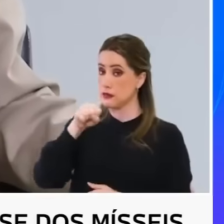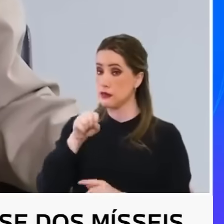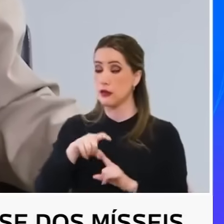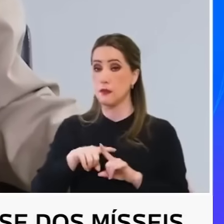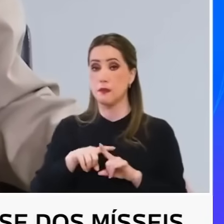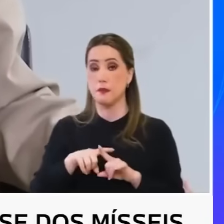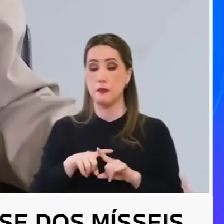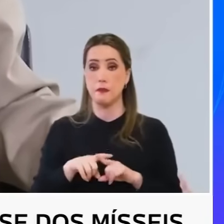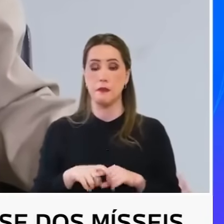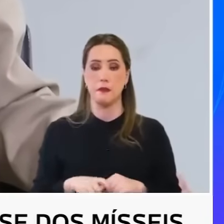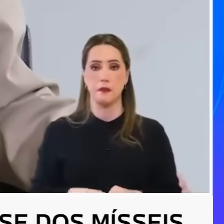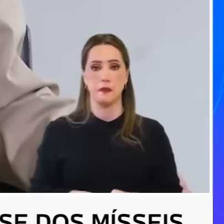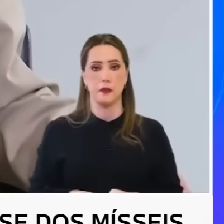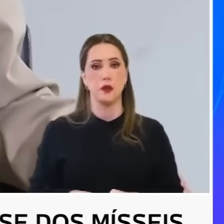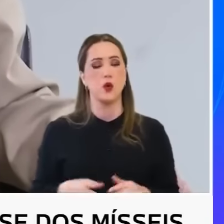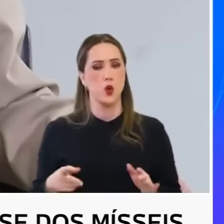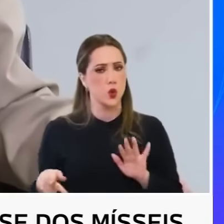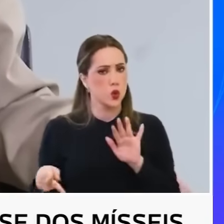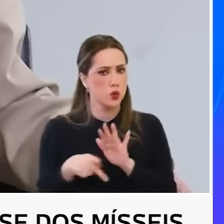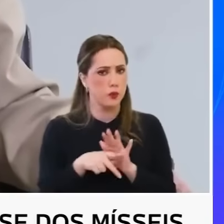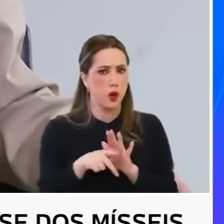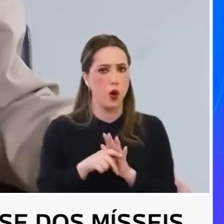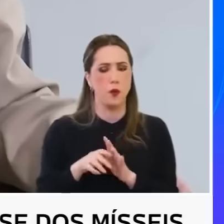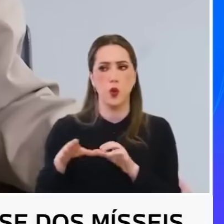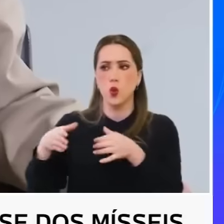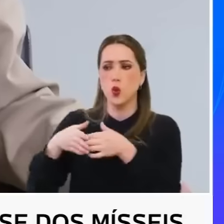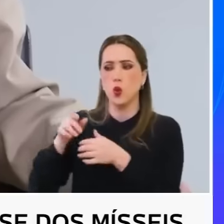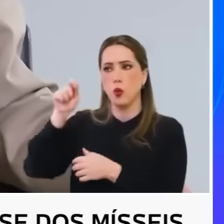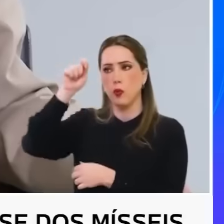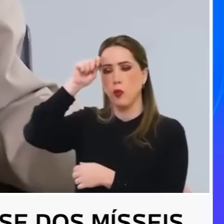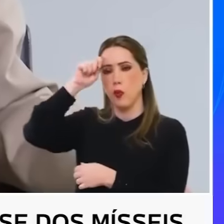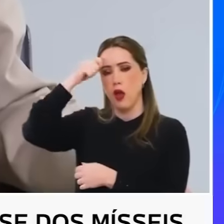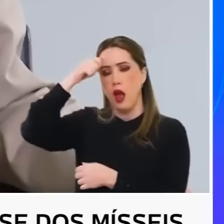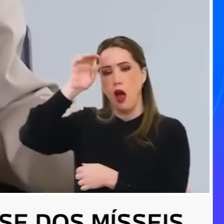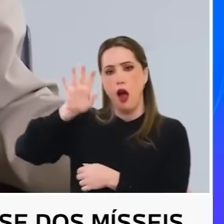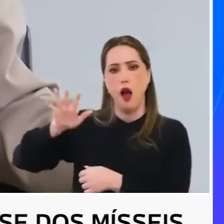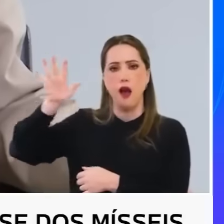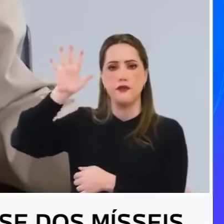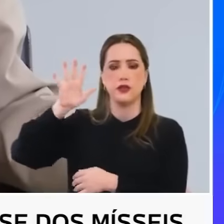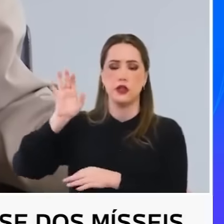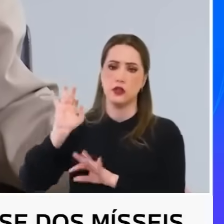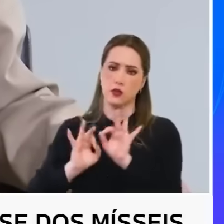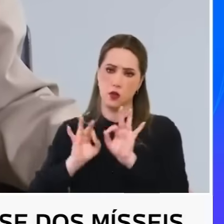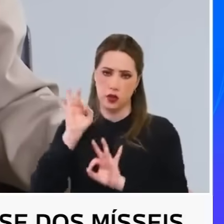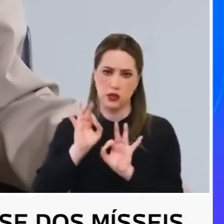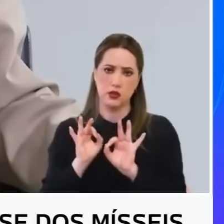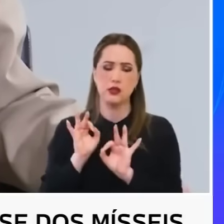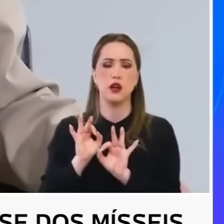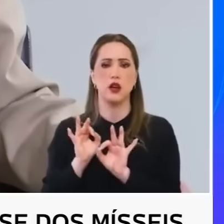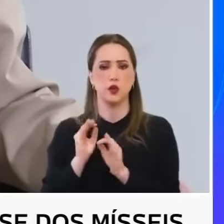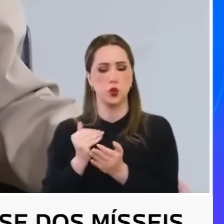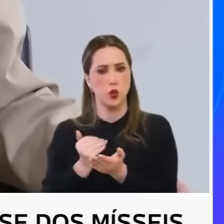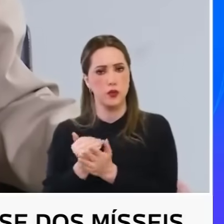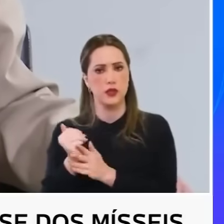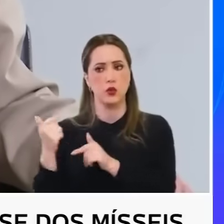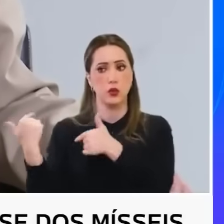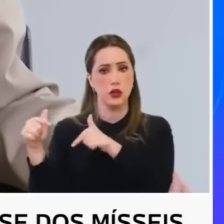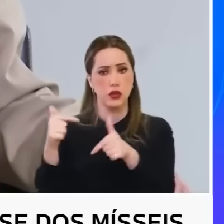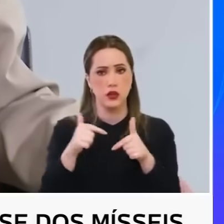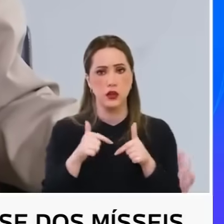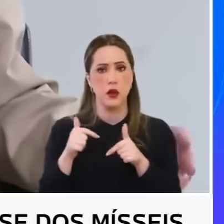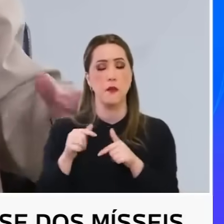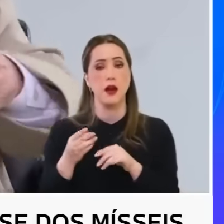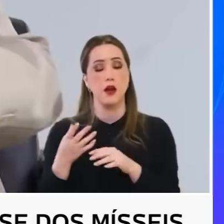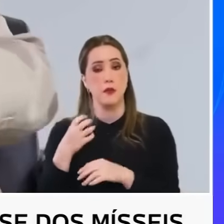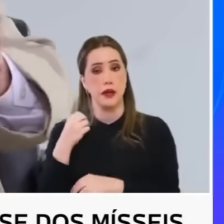que nós estamos vivendo hoje fecha aspas é o que diz Celso Amorim ele diz que ele pode falar um pouco ele tem 82 anos de